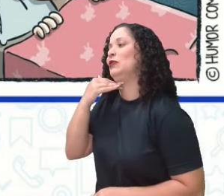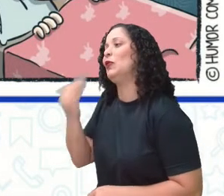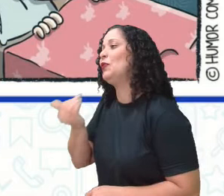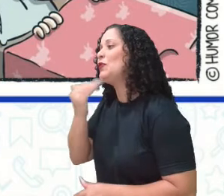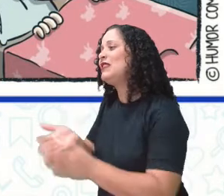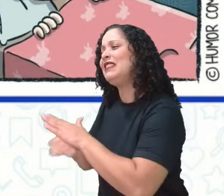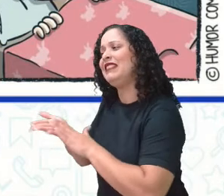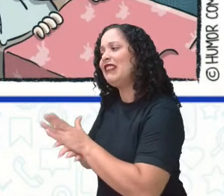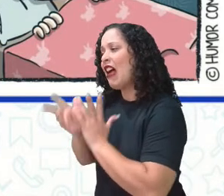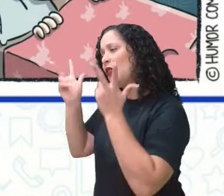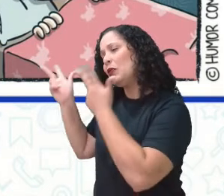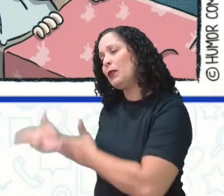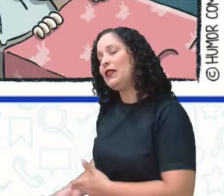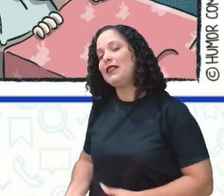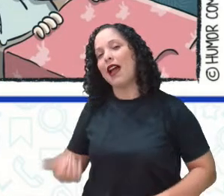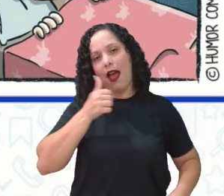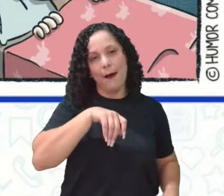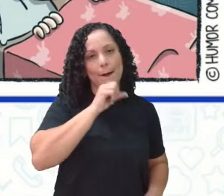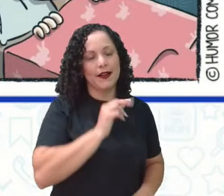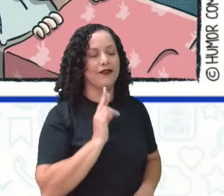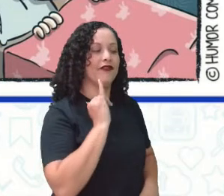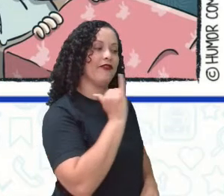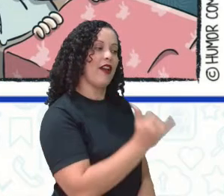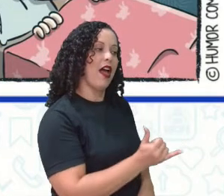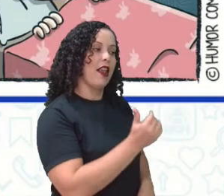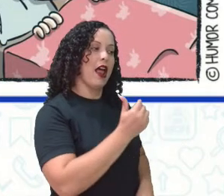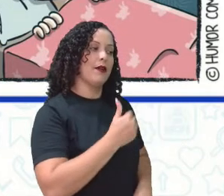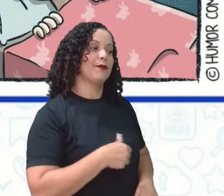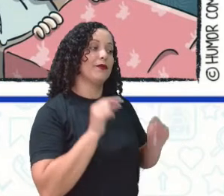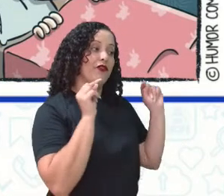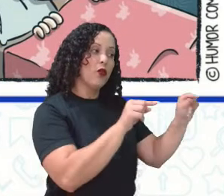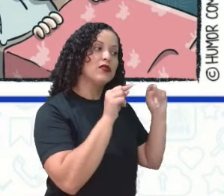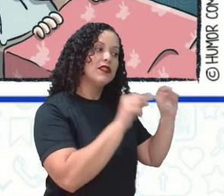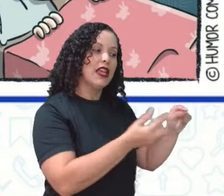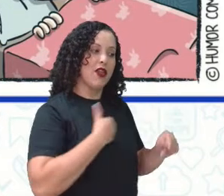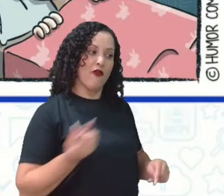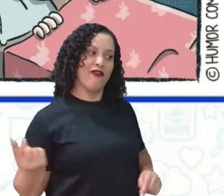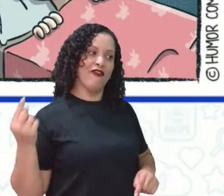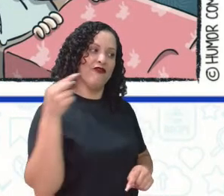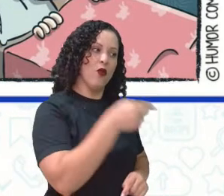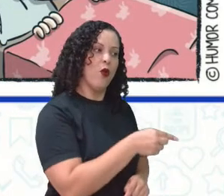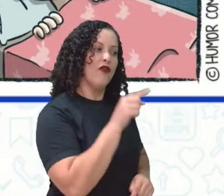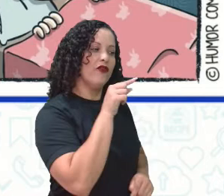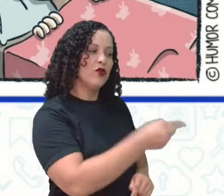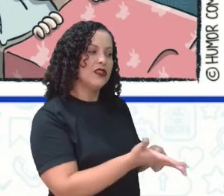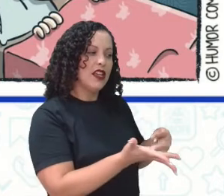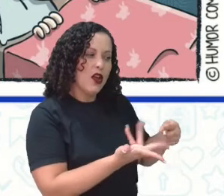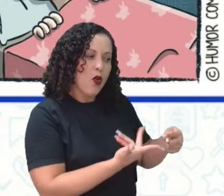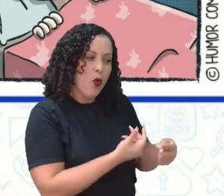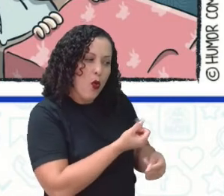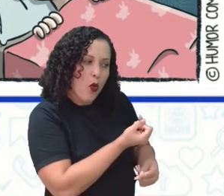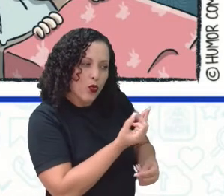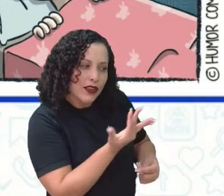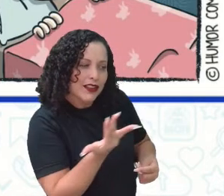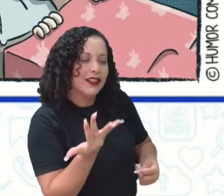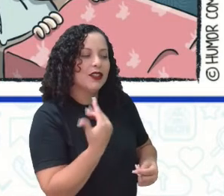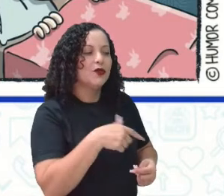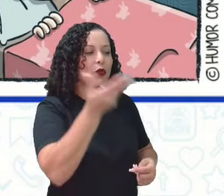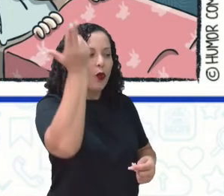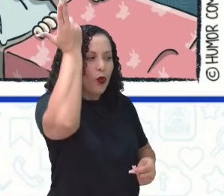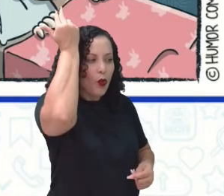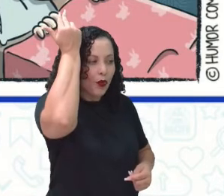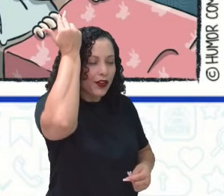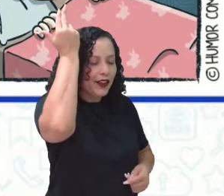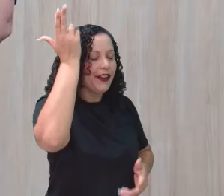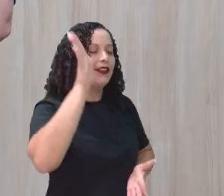aí, Leonardo, se eu for aí, estiver contando o coelho de novo, por